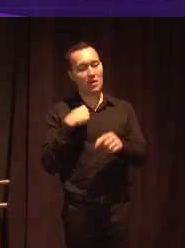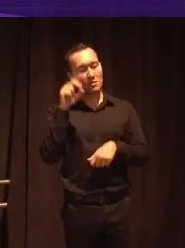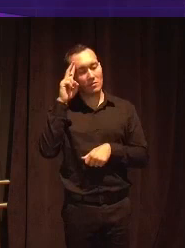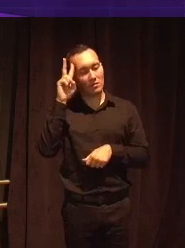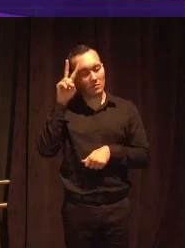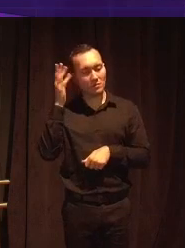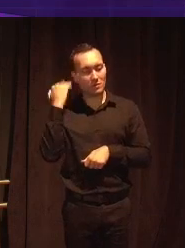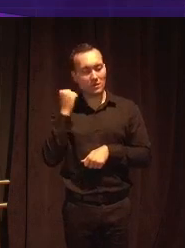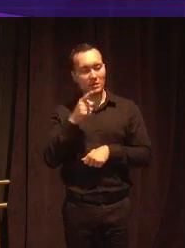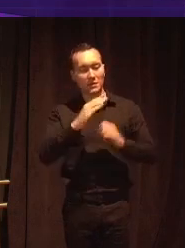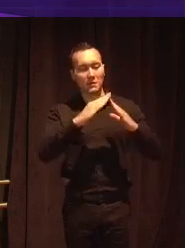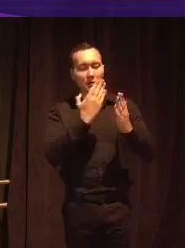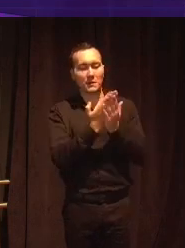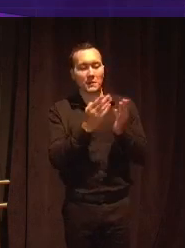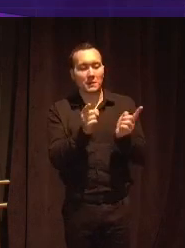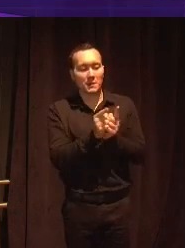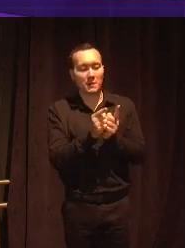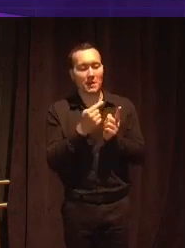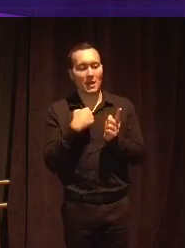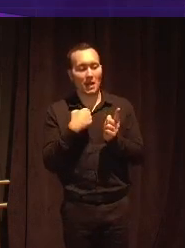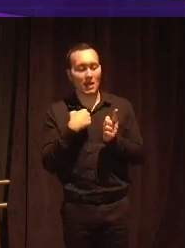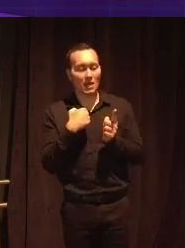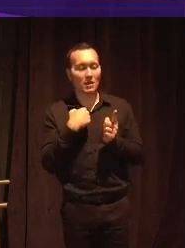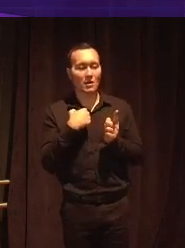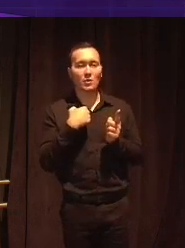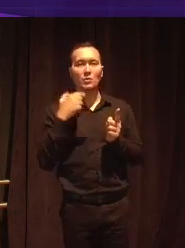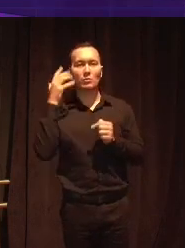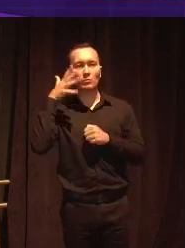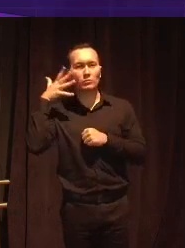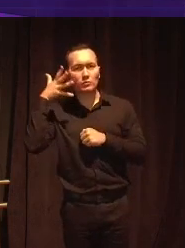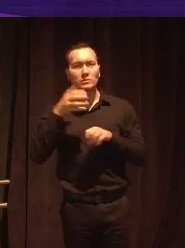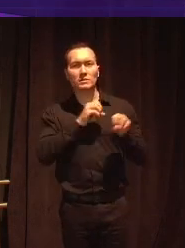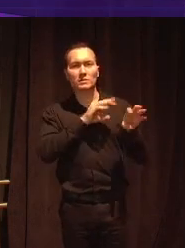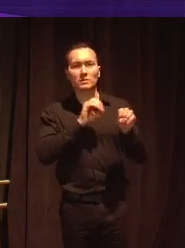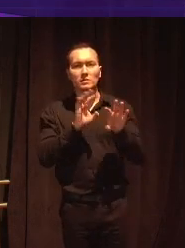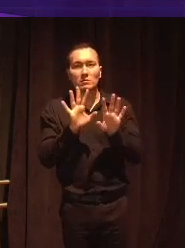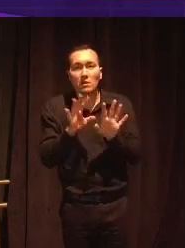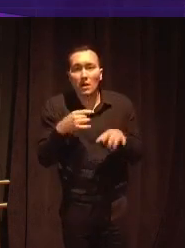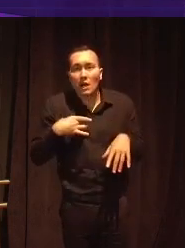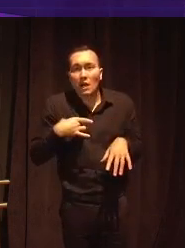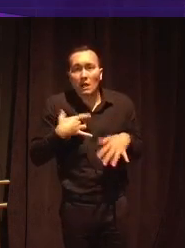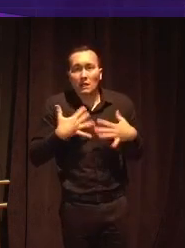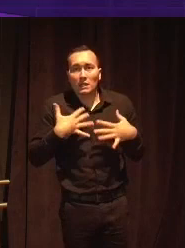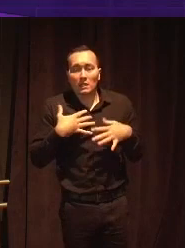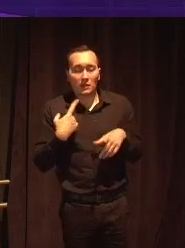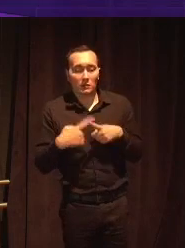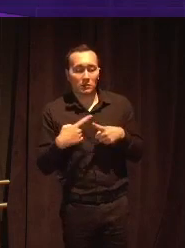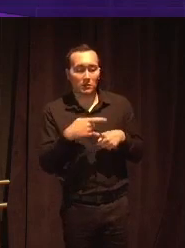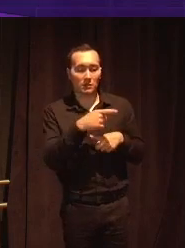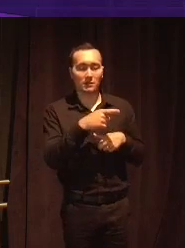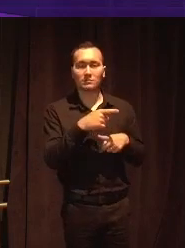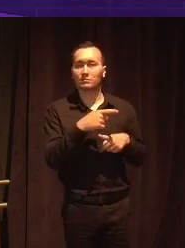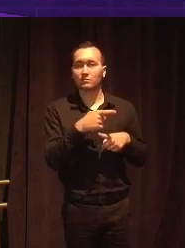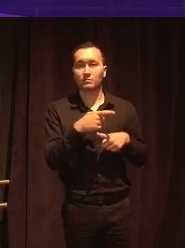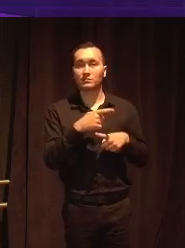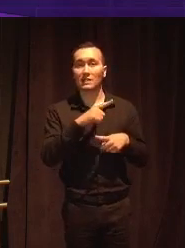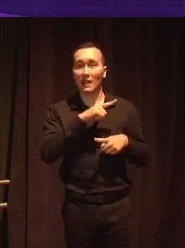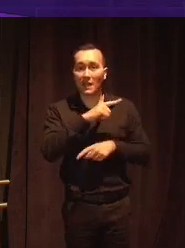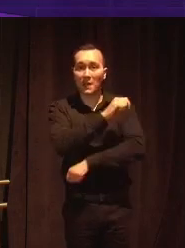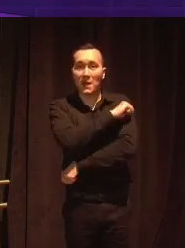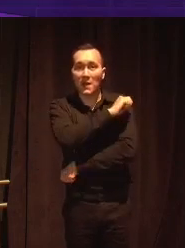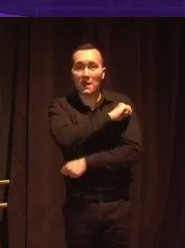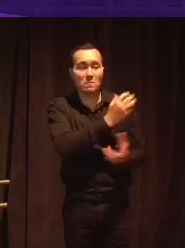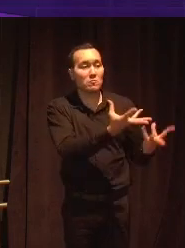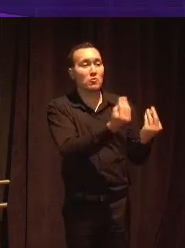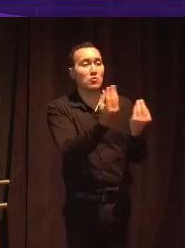dataset, eu morria de medo, porque a sala estava cheia de gente super nerd ali estudando,